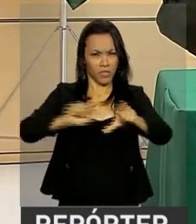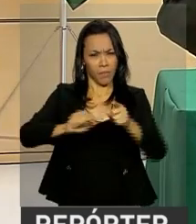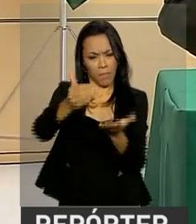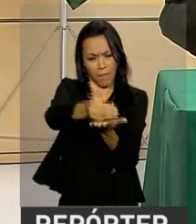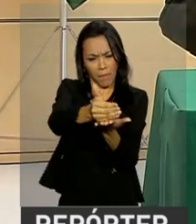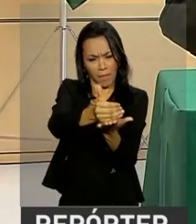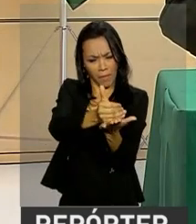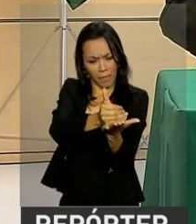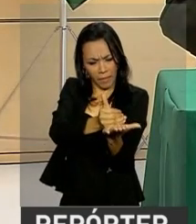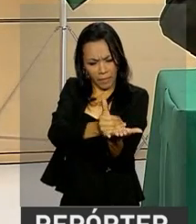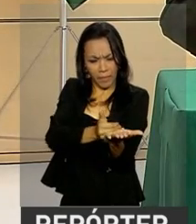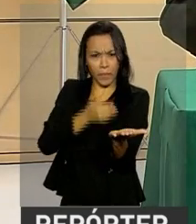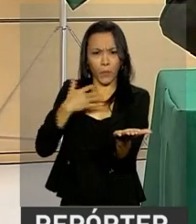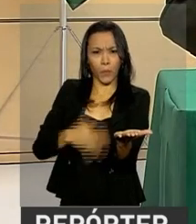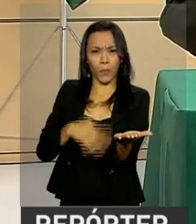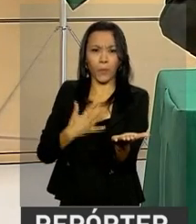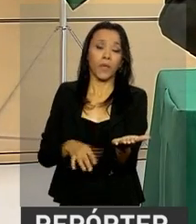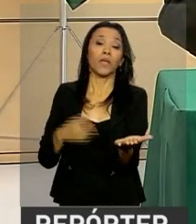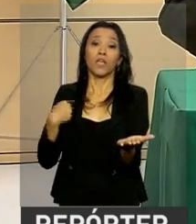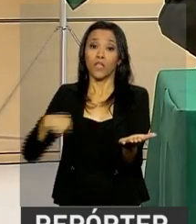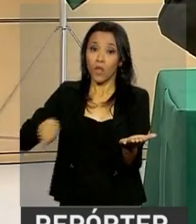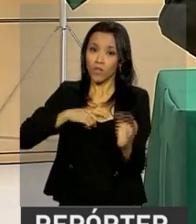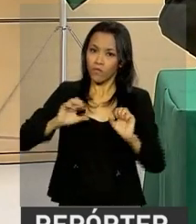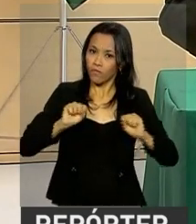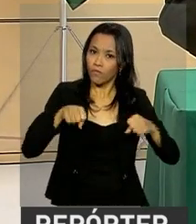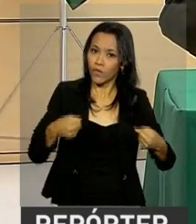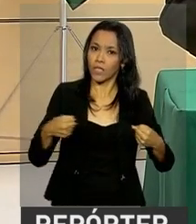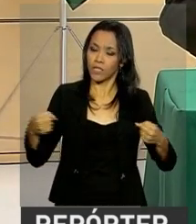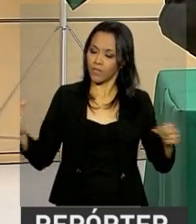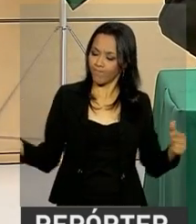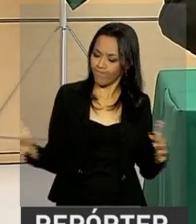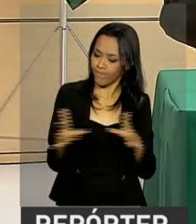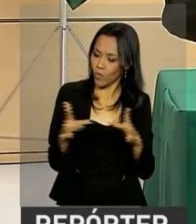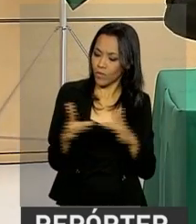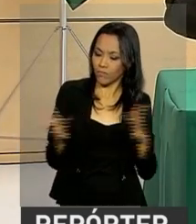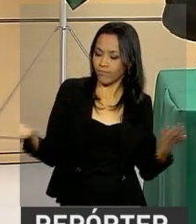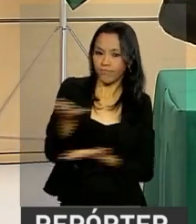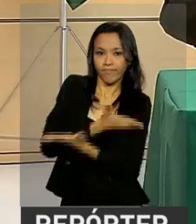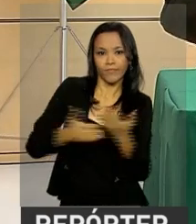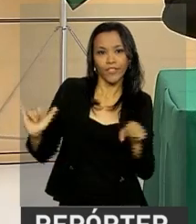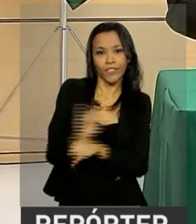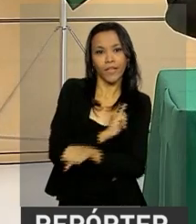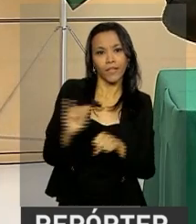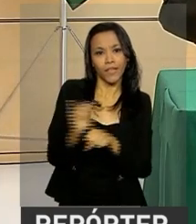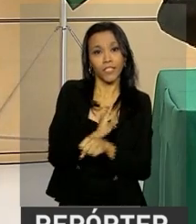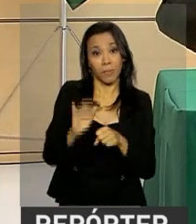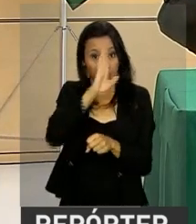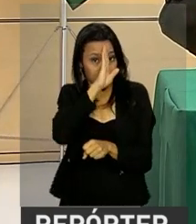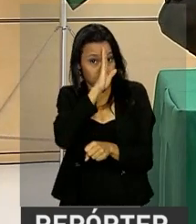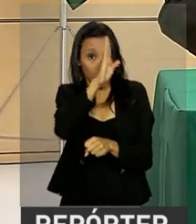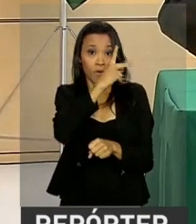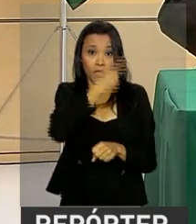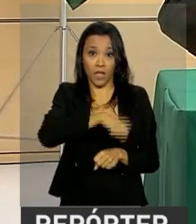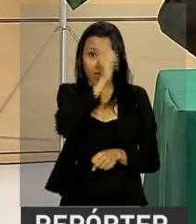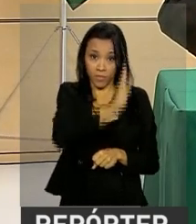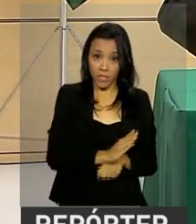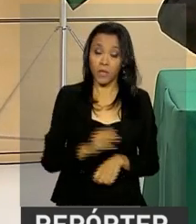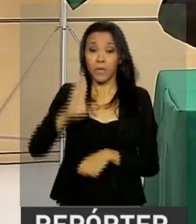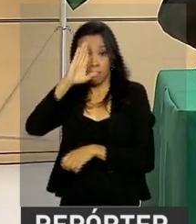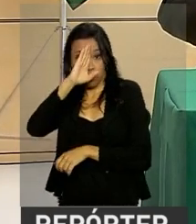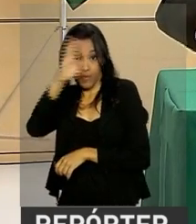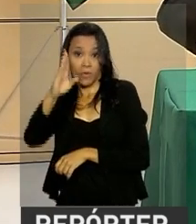estamos fortalecendo nossa parceria estratégica e global à luz das prioridades de brasileiros e